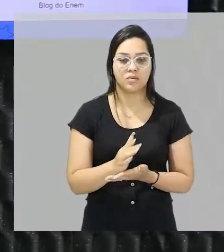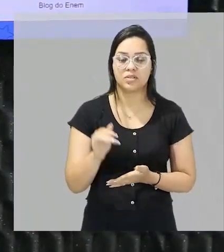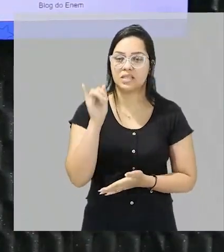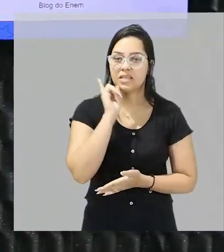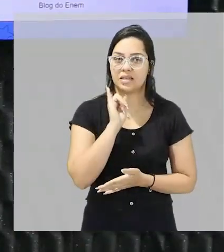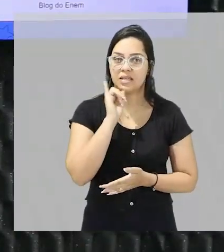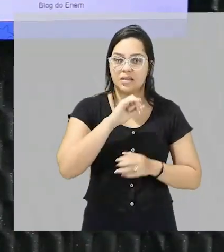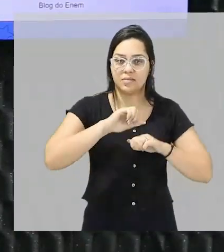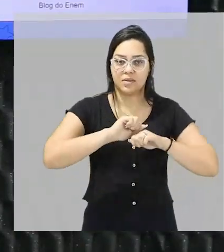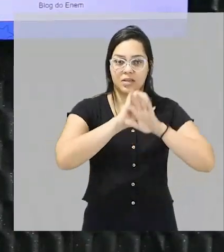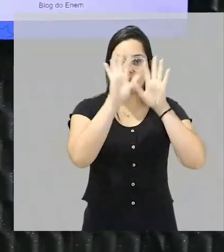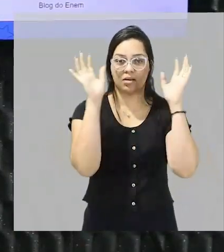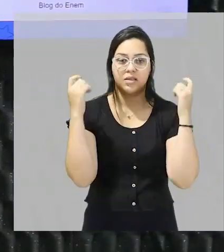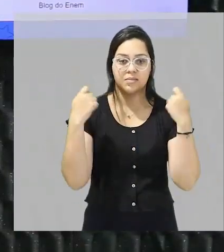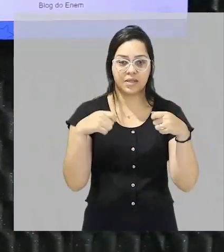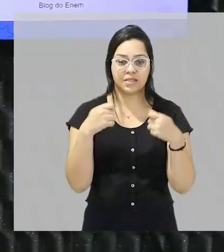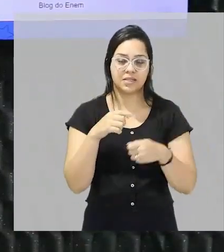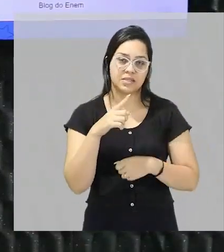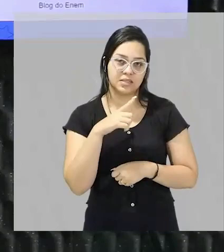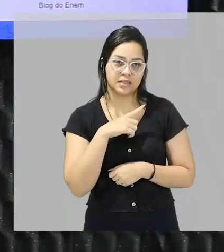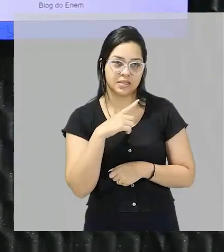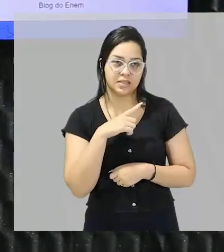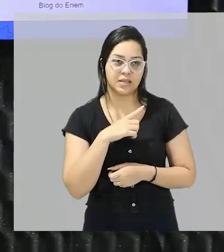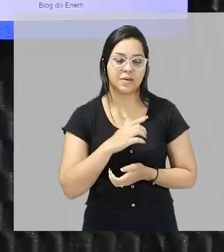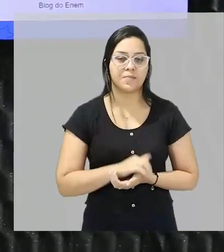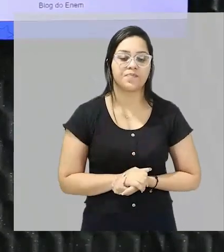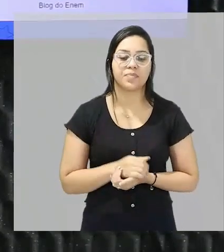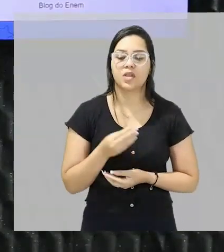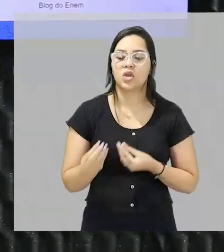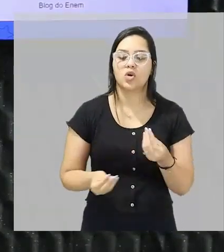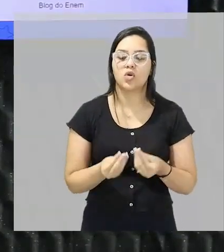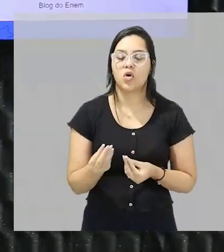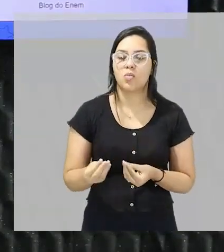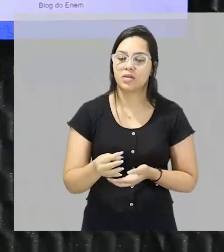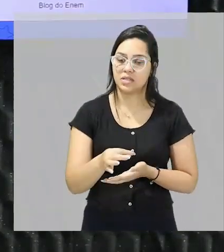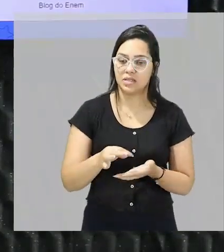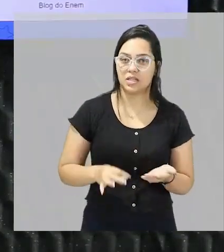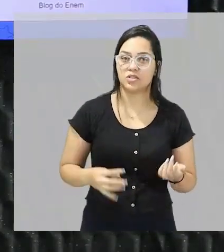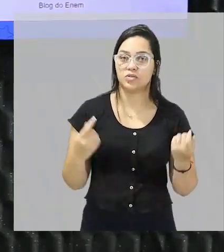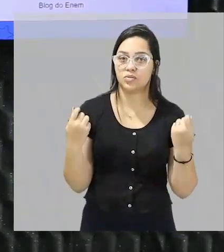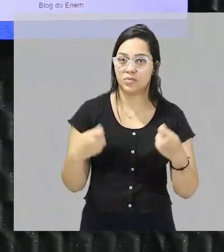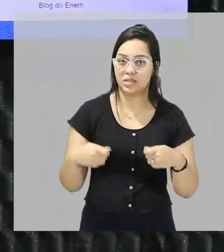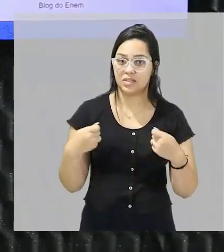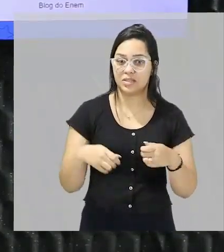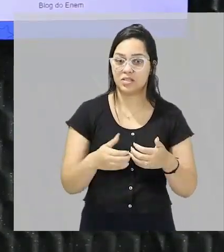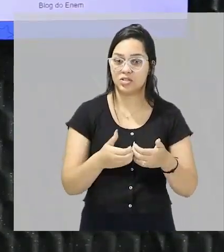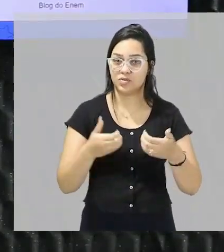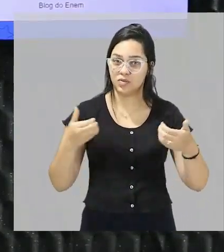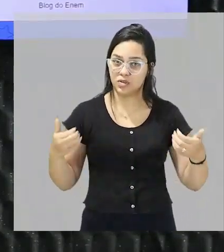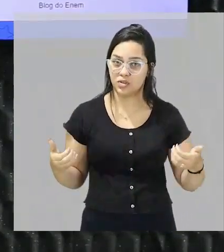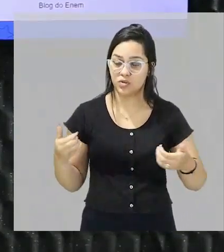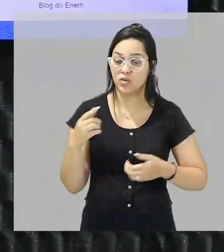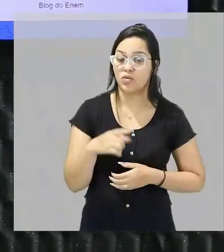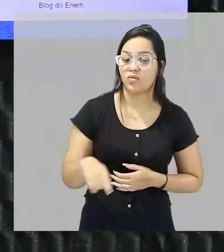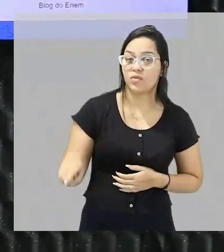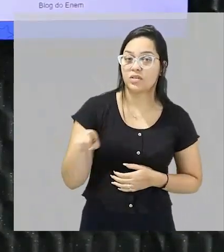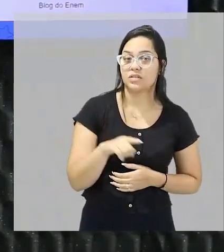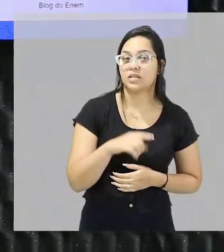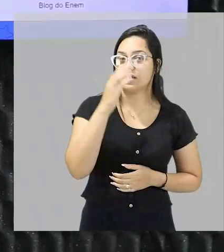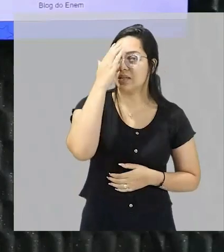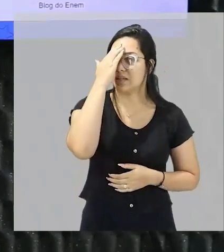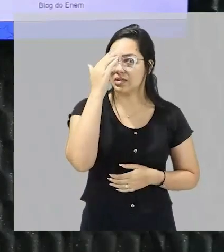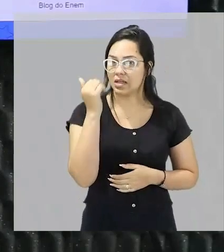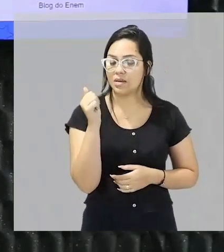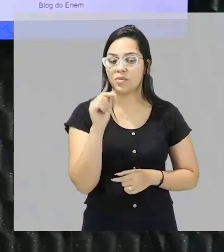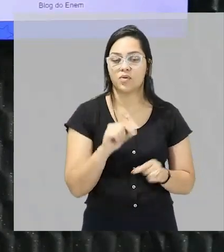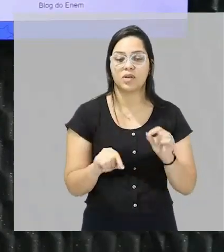deve conter em cada uma dessas partes e como esse texto ele precisa estar dividido. Vocês já sabem que a